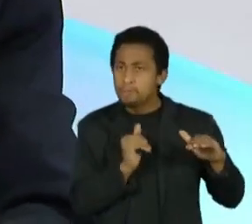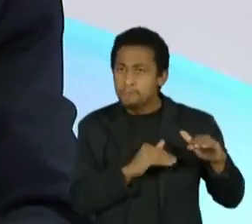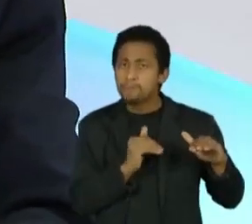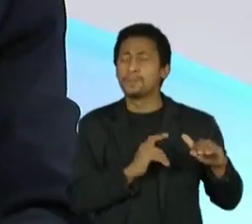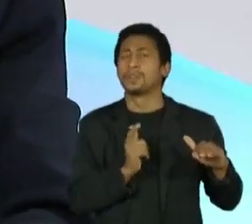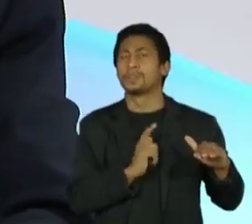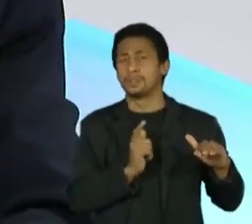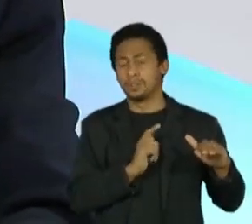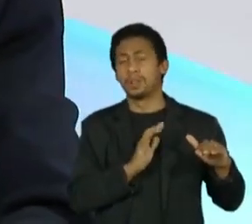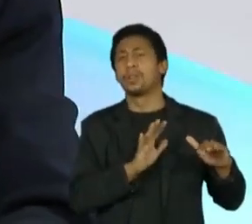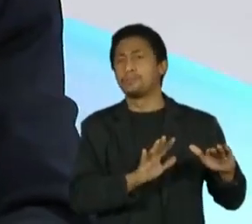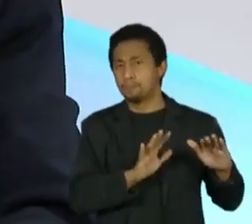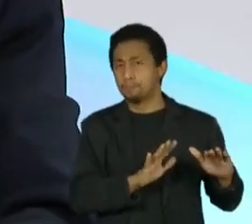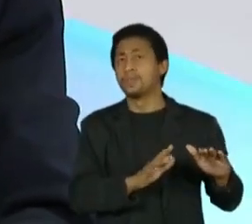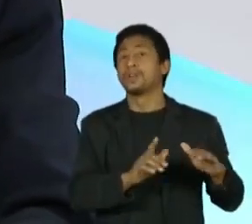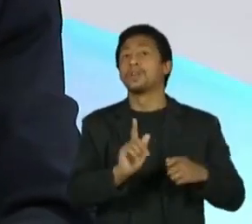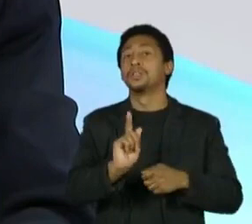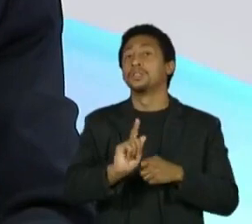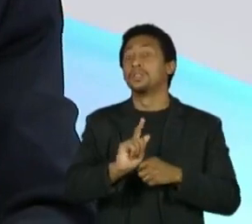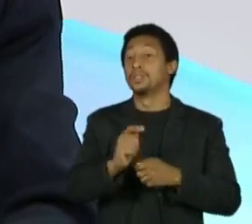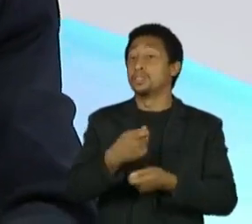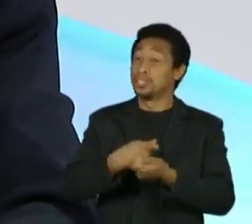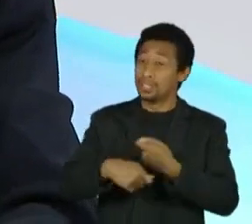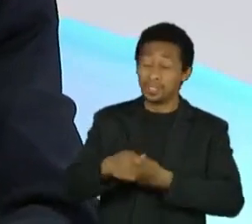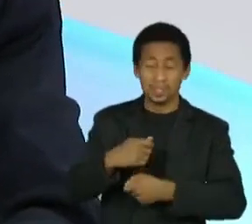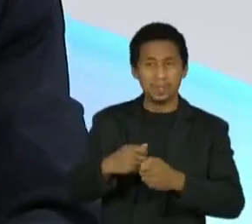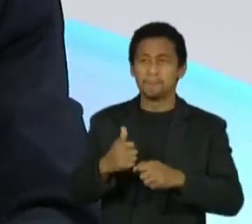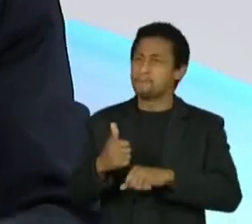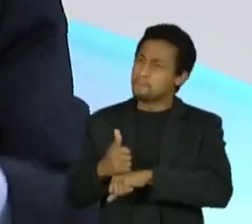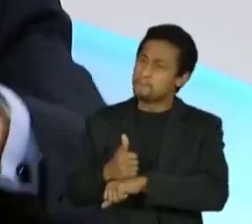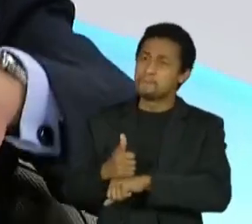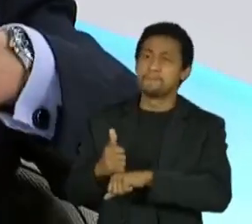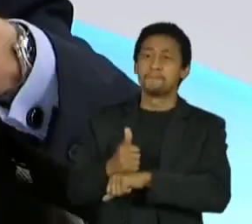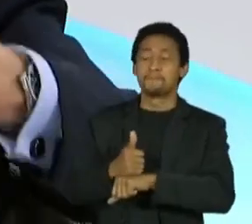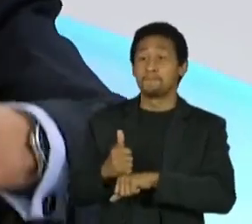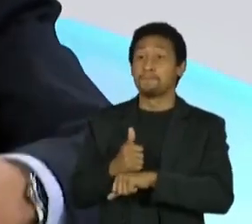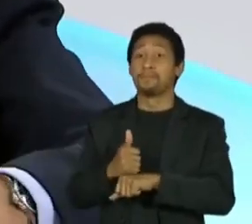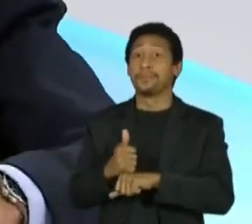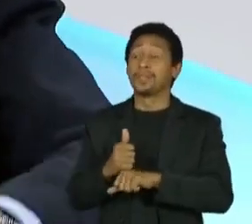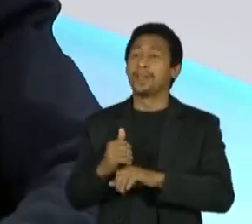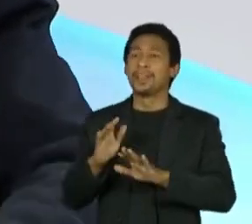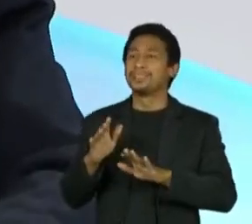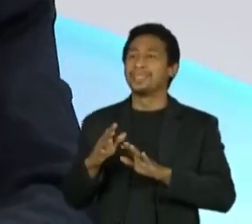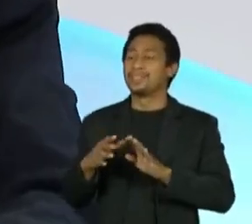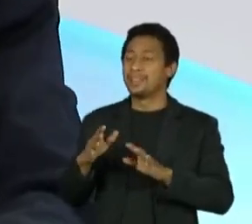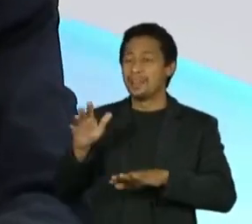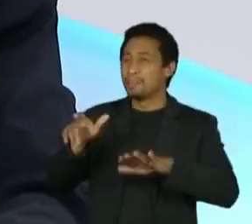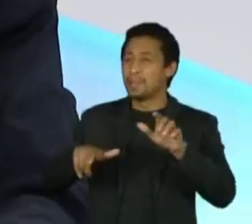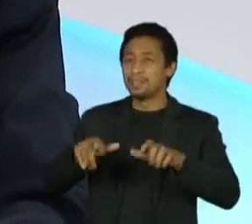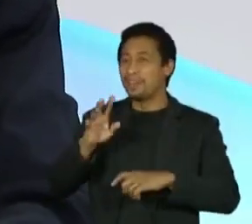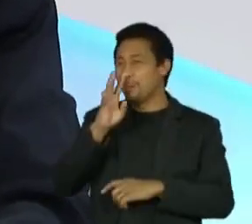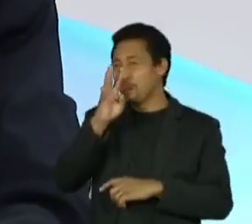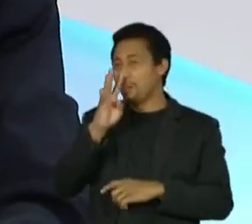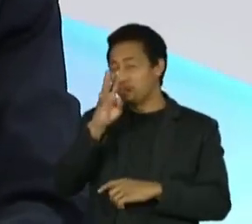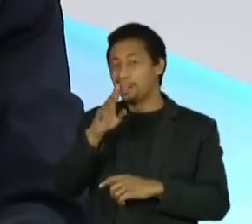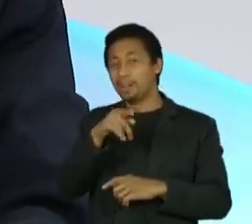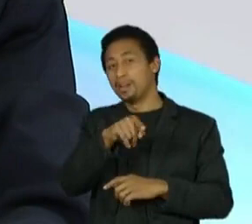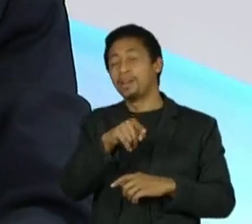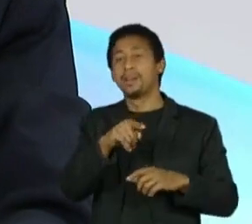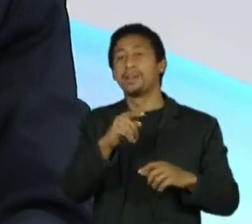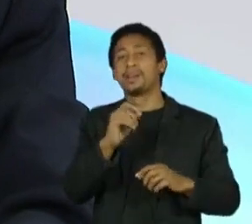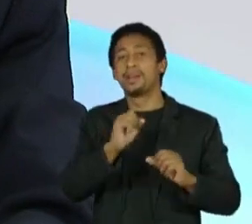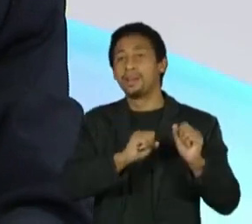tem uma gestão muito profissionalizar as pessoas falam de estar às vezes com algum desdém